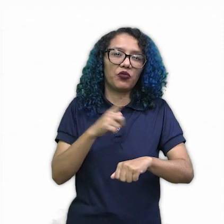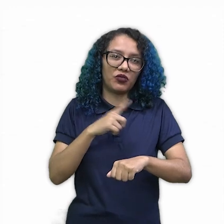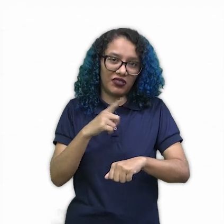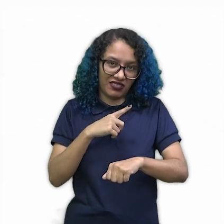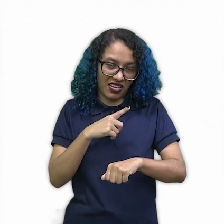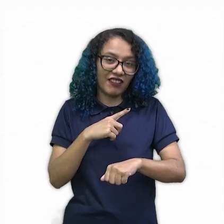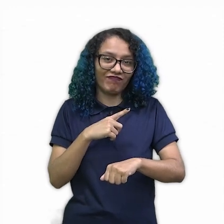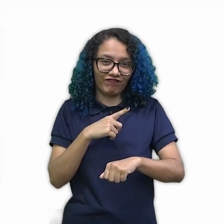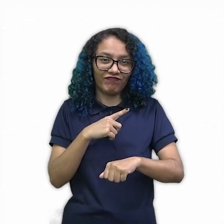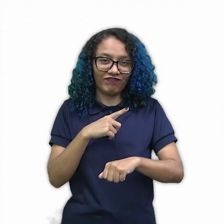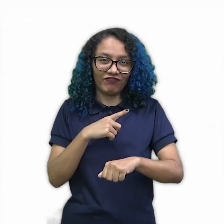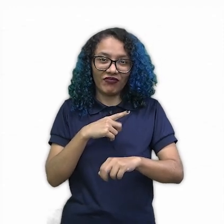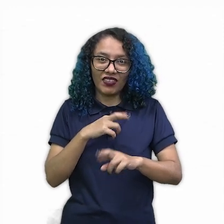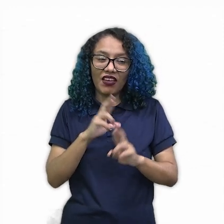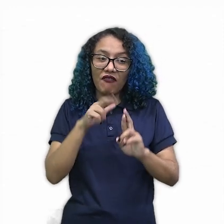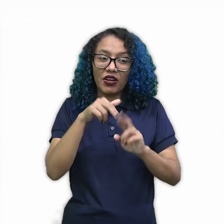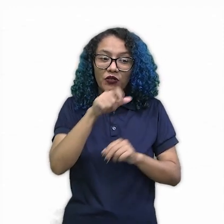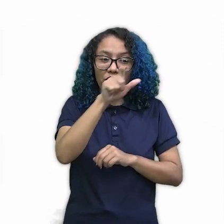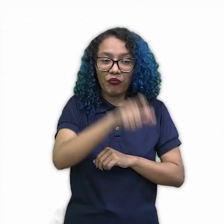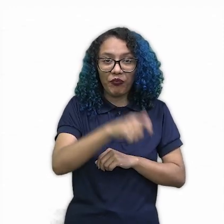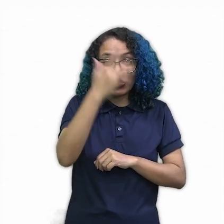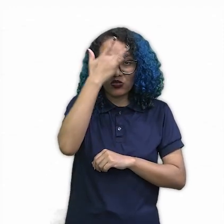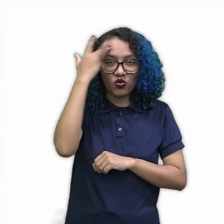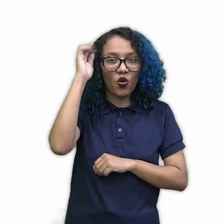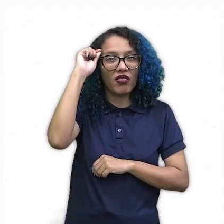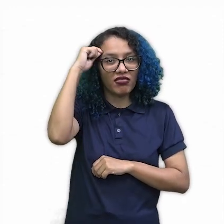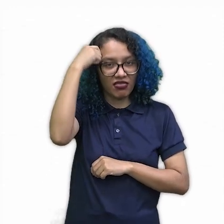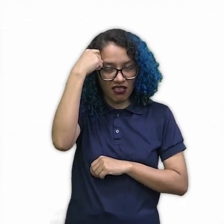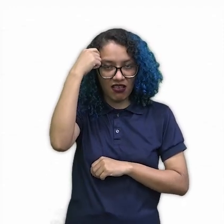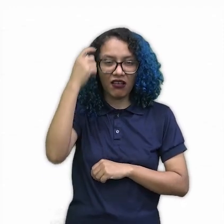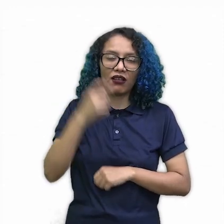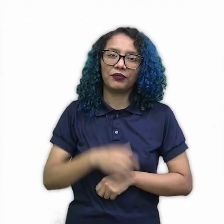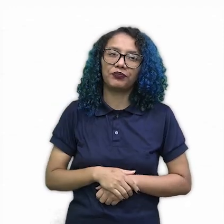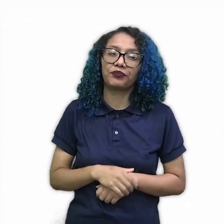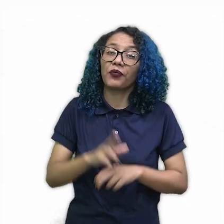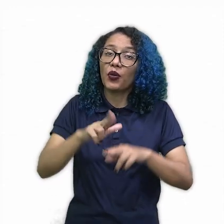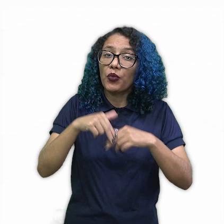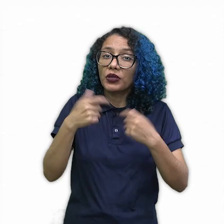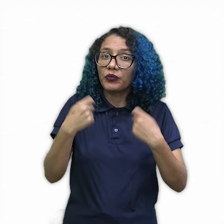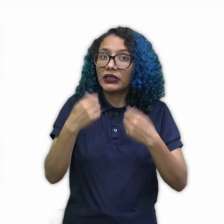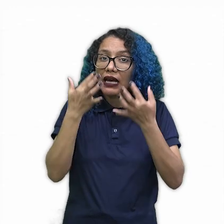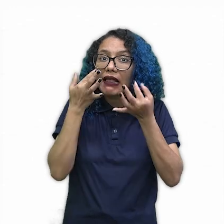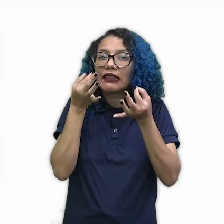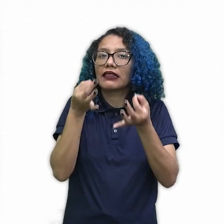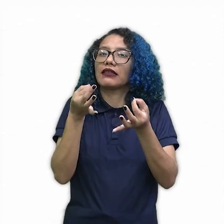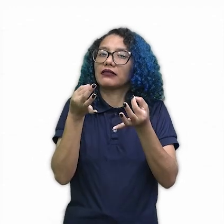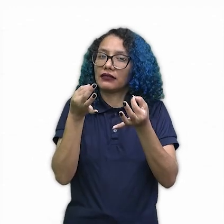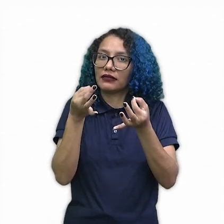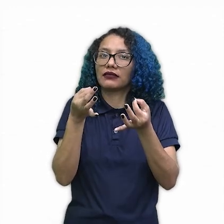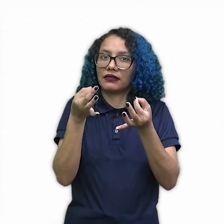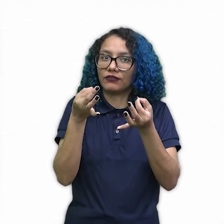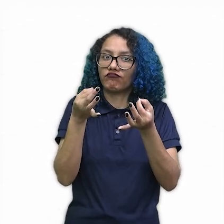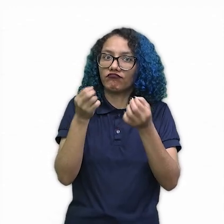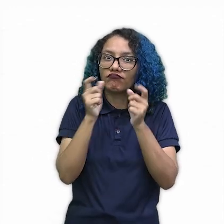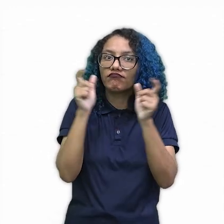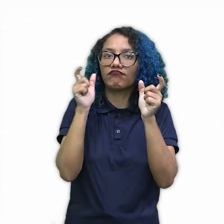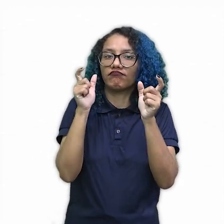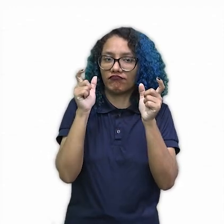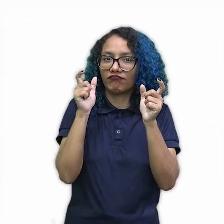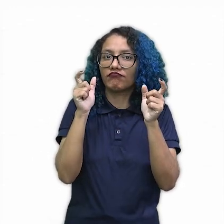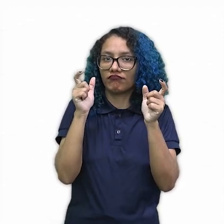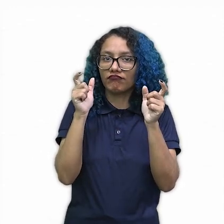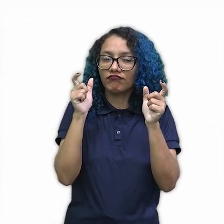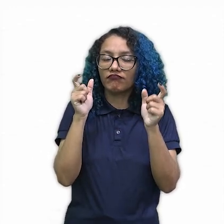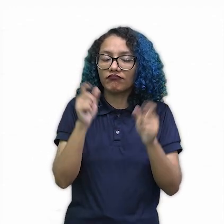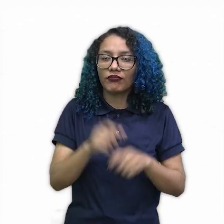dessa cor, né, que são negros, né, e nós chamamos de pretos. Né? Então, nós temos que estar atento para essas